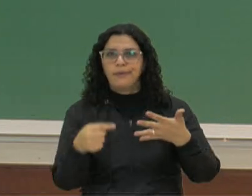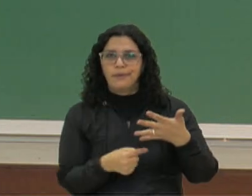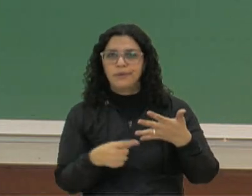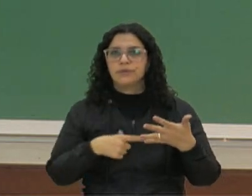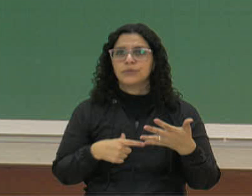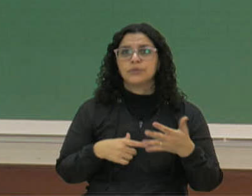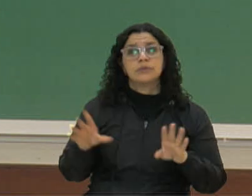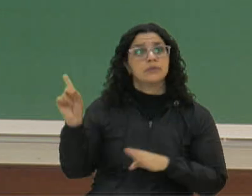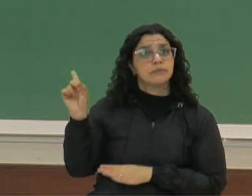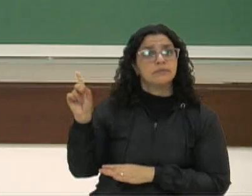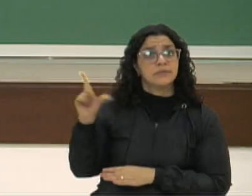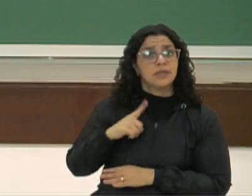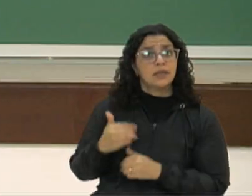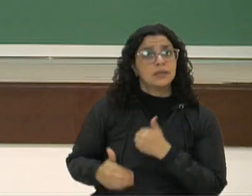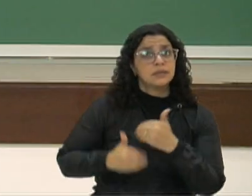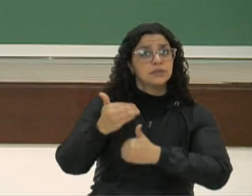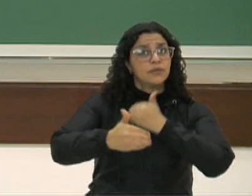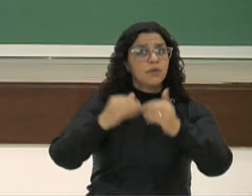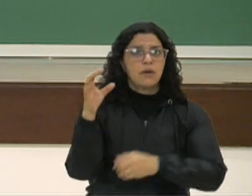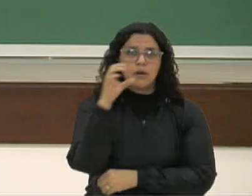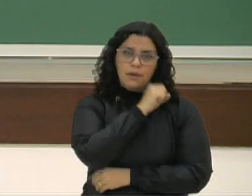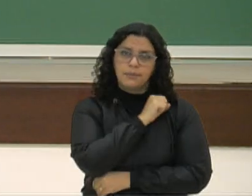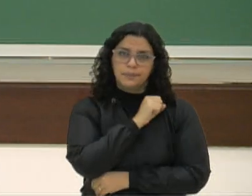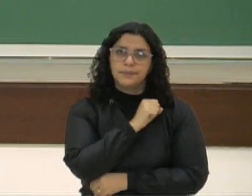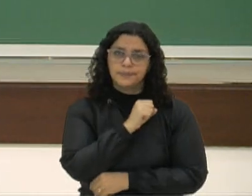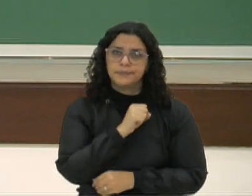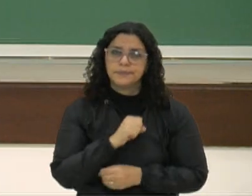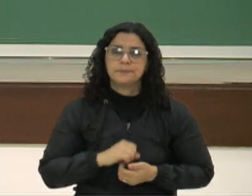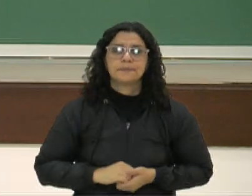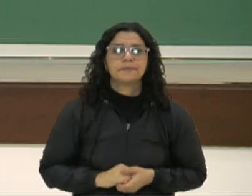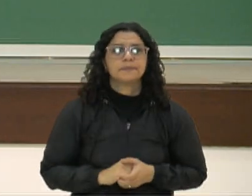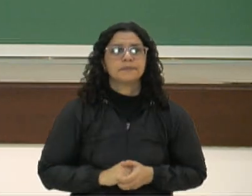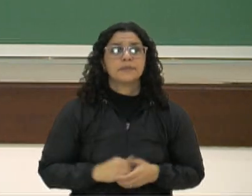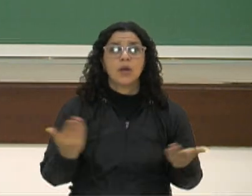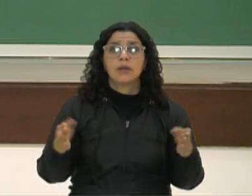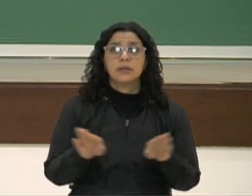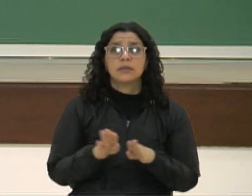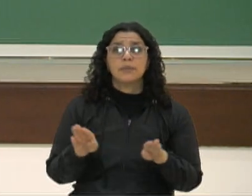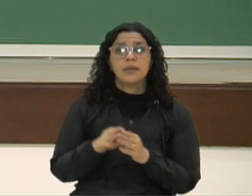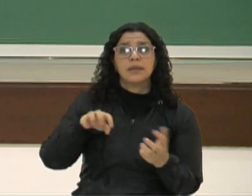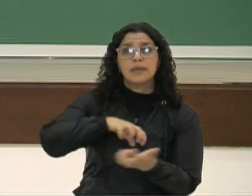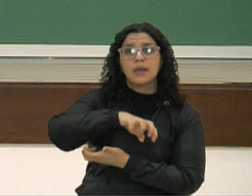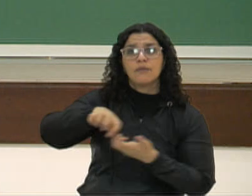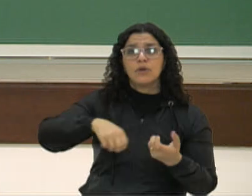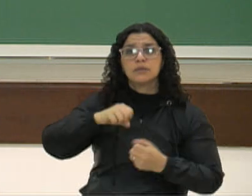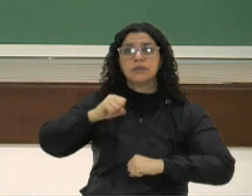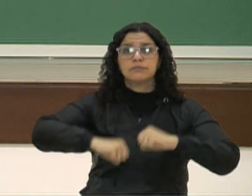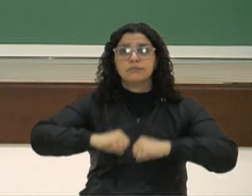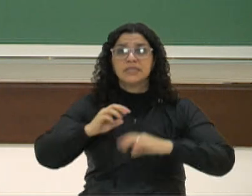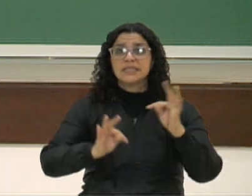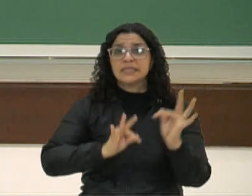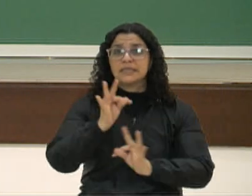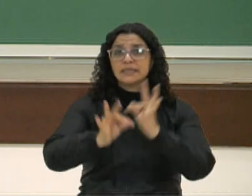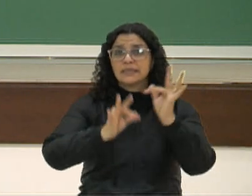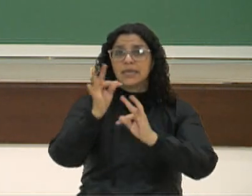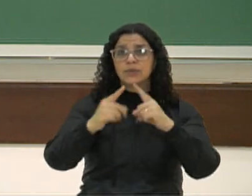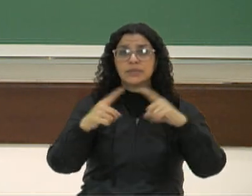a eletrônica, tudo isso teve um avanço muito acelerado, muito rápido, e foi chamada de Revolução